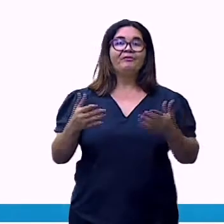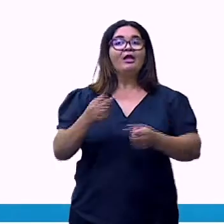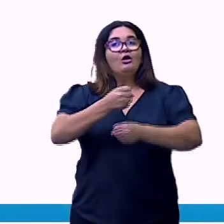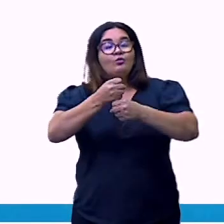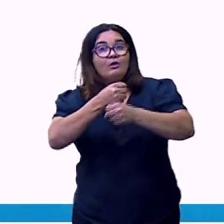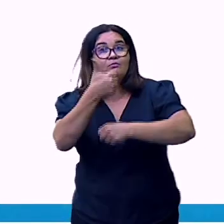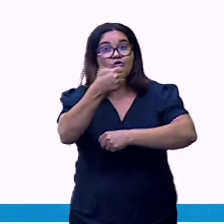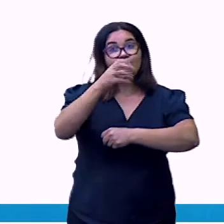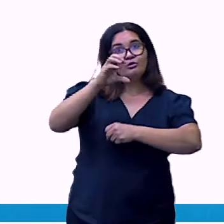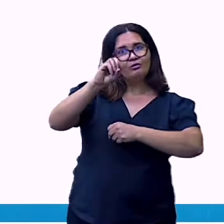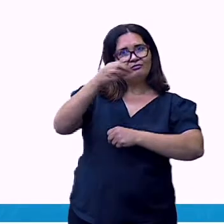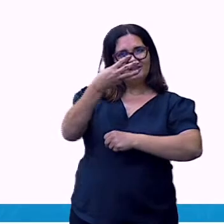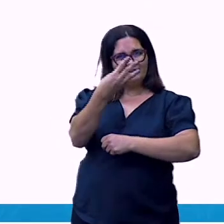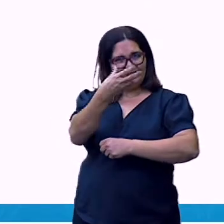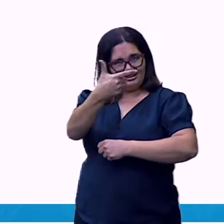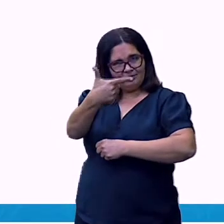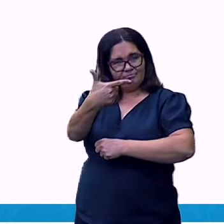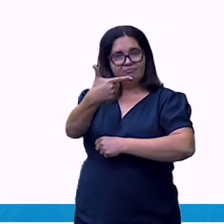1932, o povo